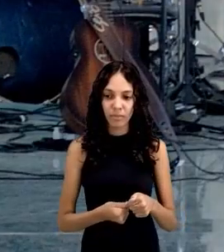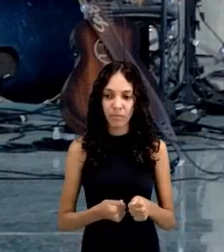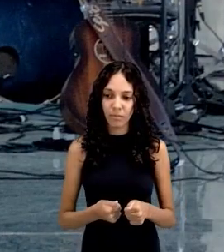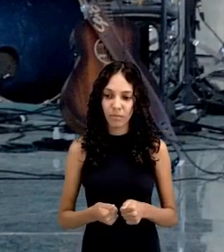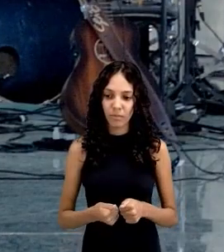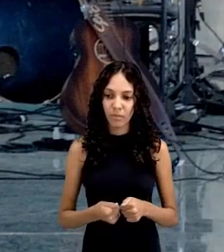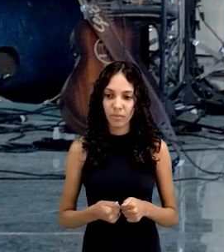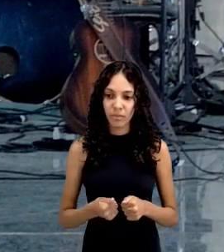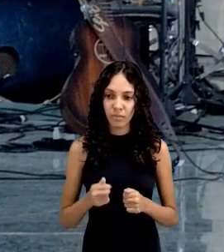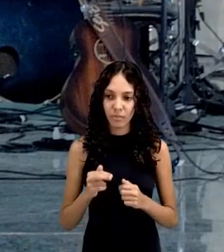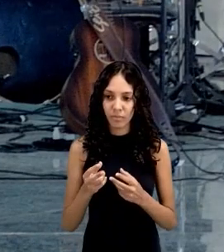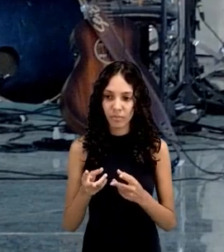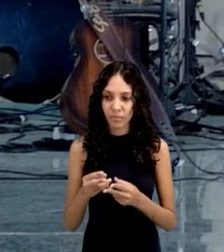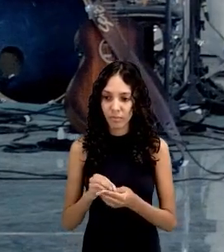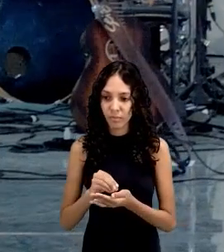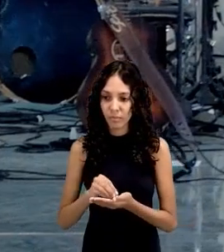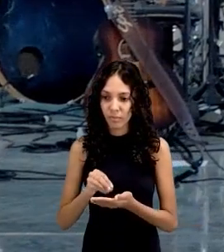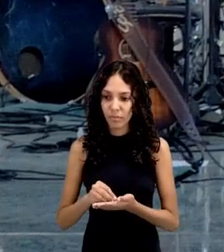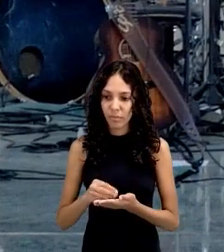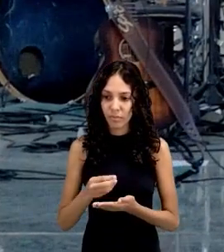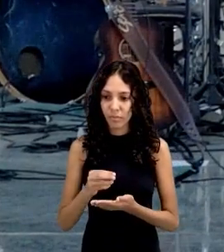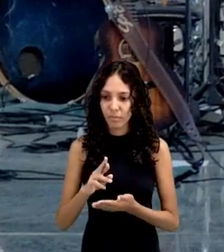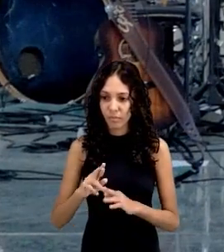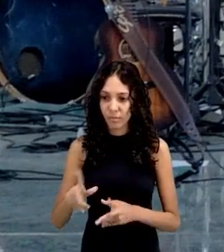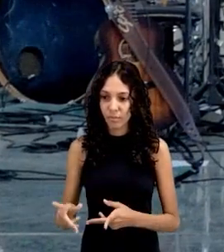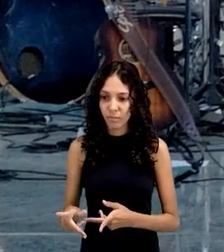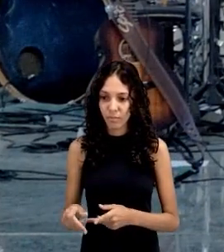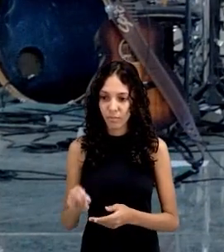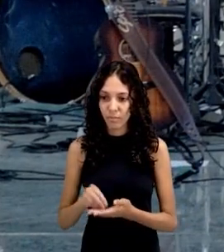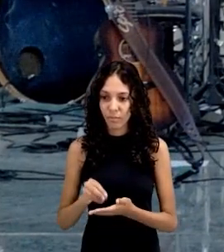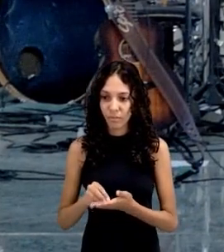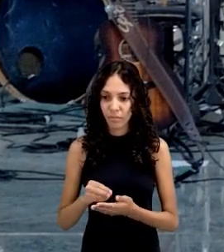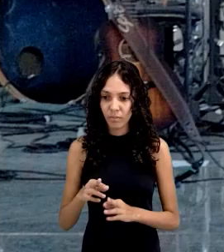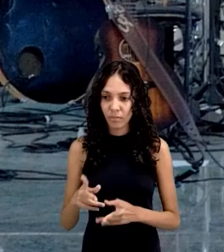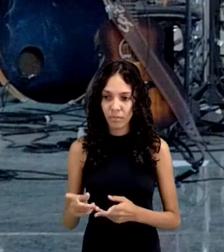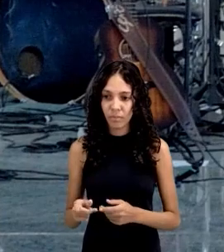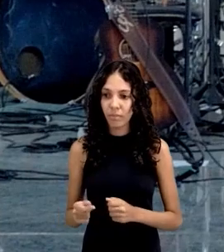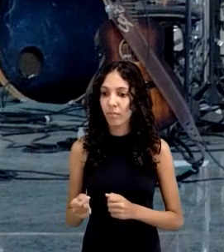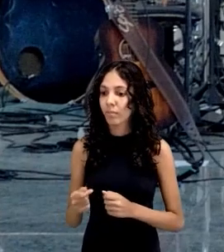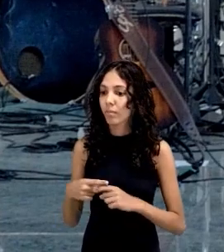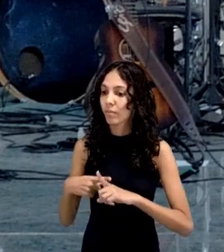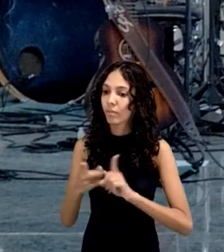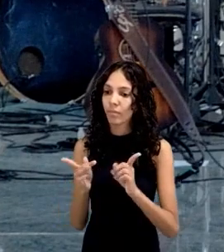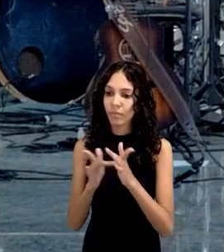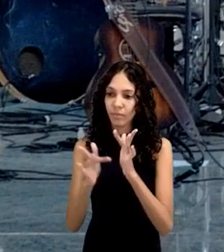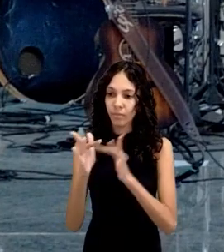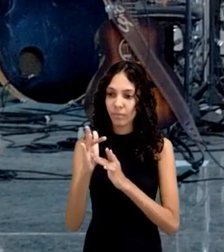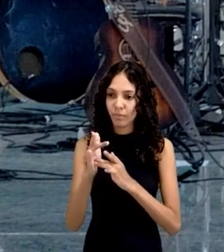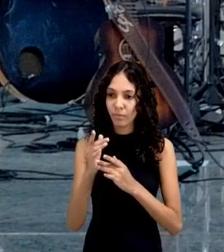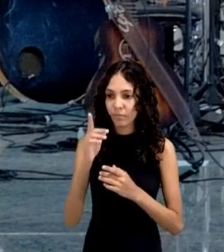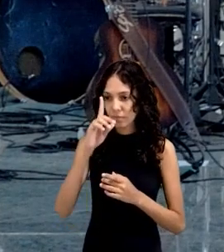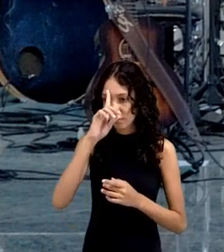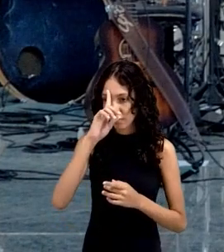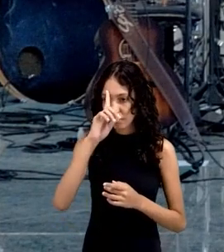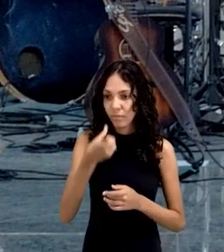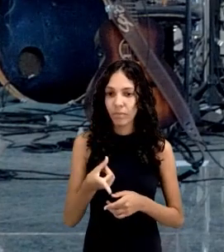te chamou para fazer diferença. Você é o sal da terra.